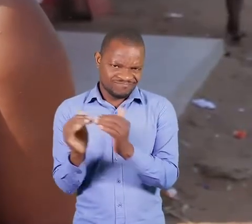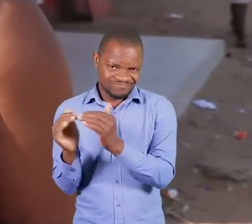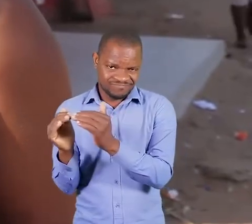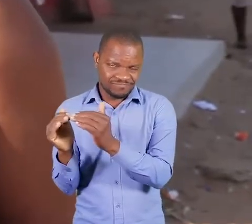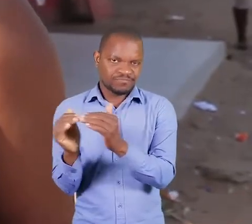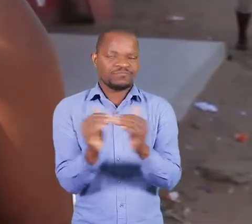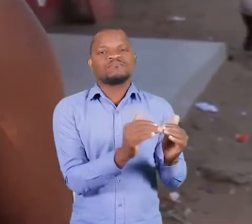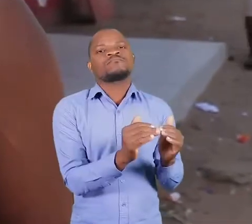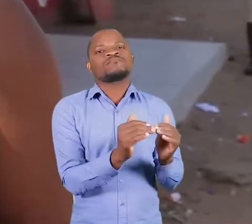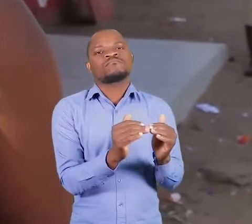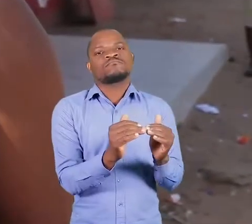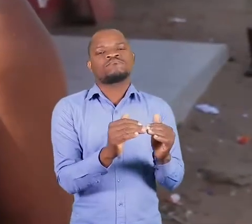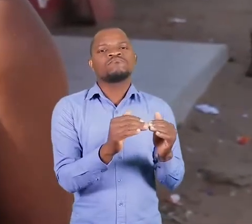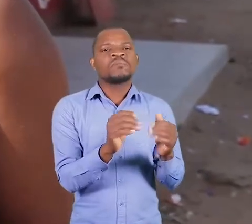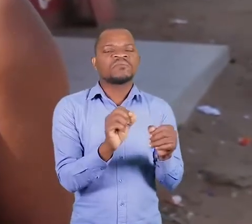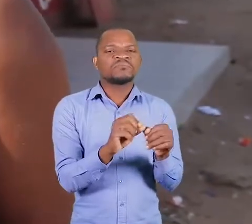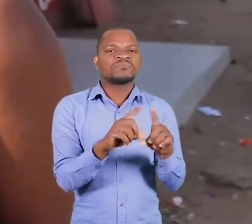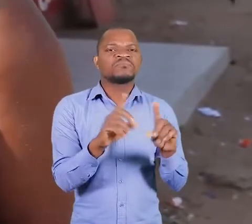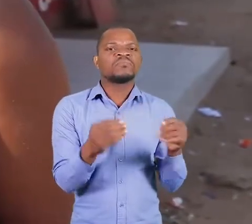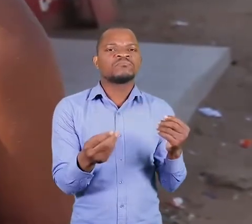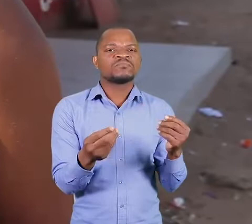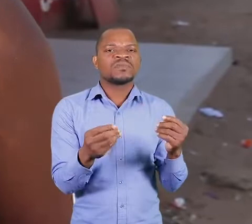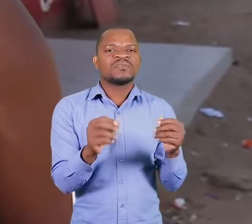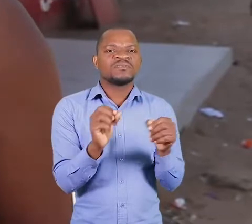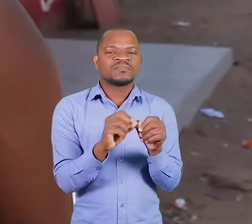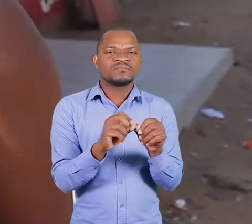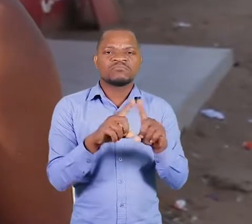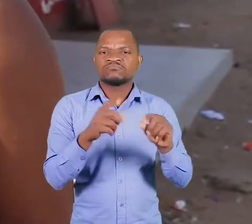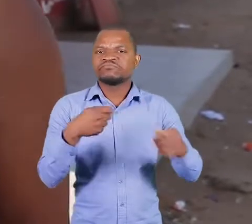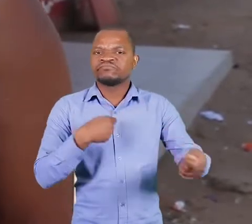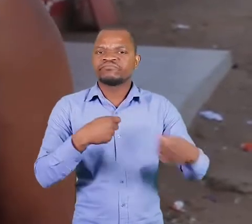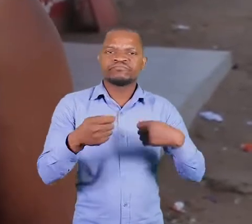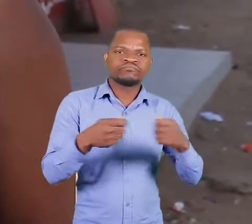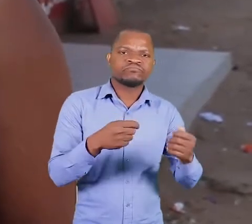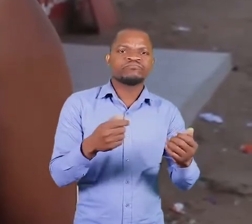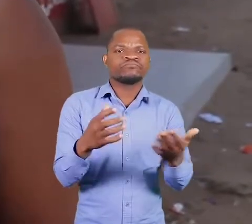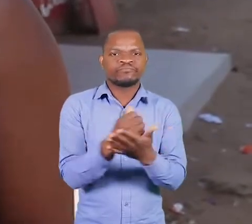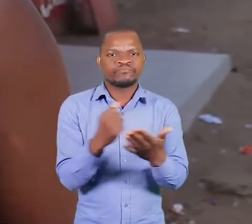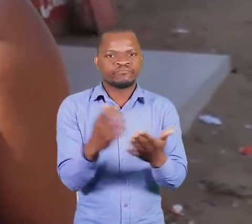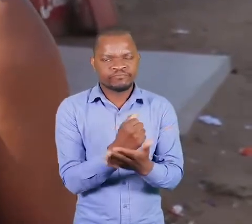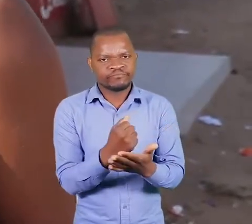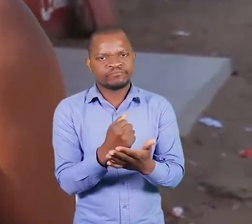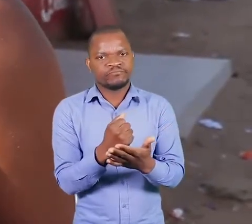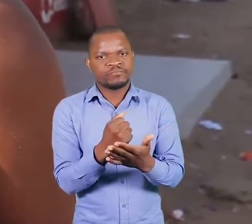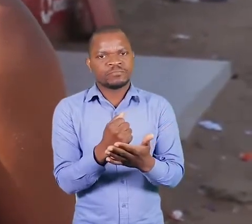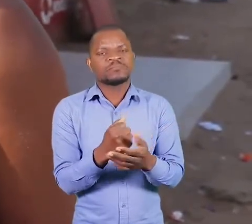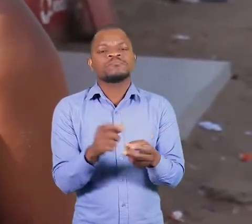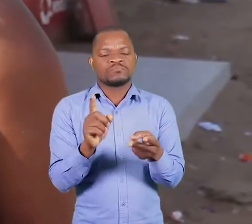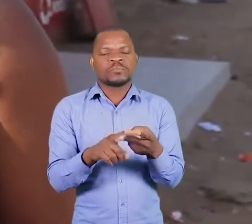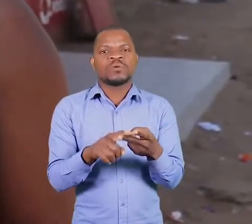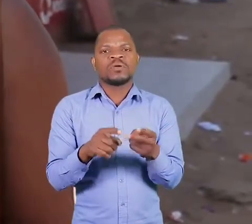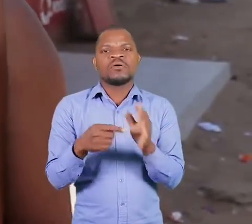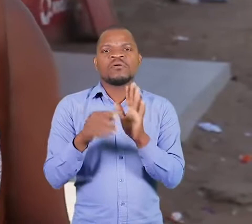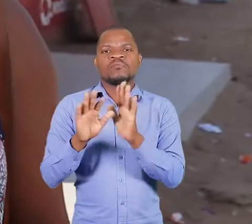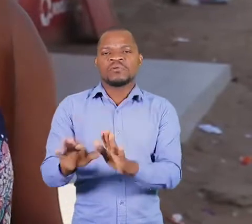gêneros, estão lá a fazer um devido trabalho. Esse é o ganha-pão, esse é o rendimento. Em